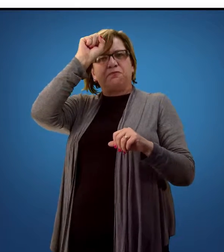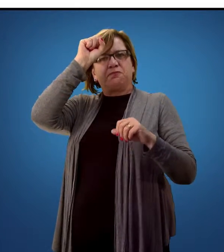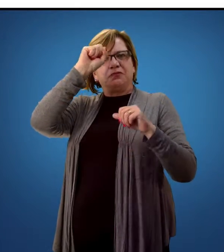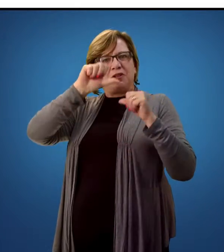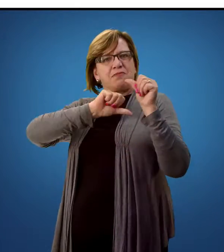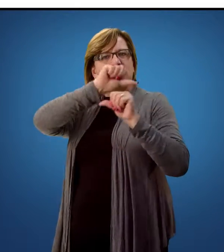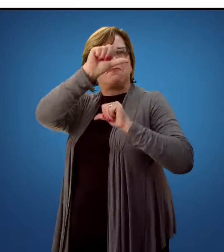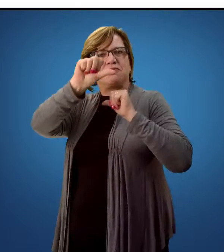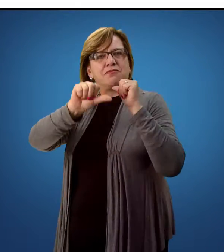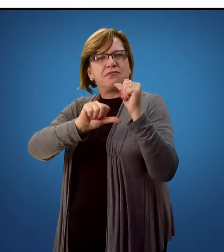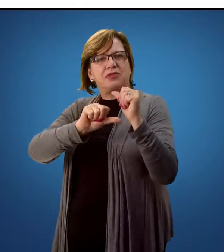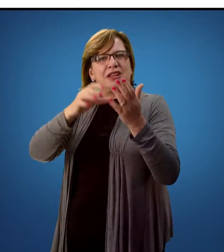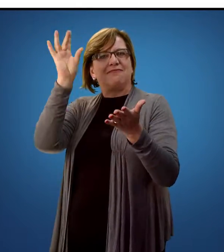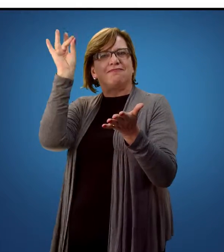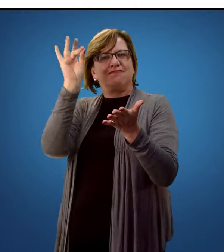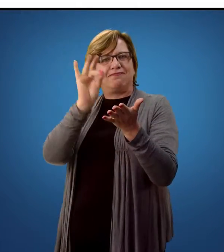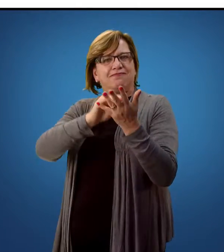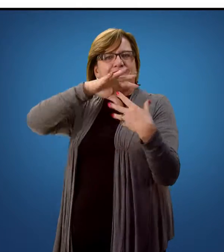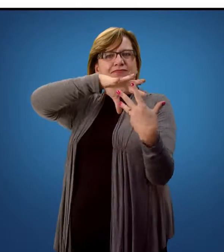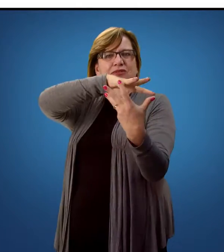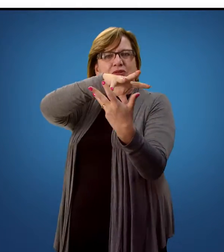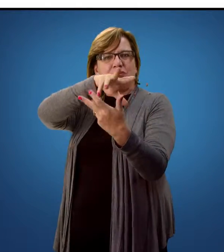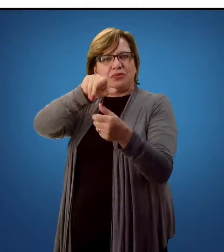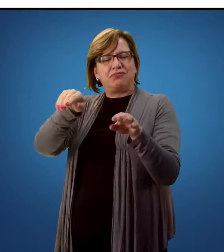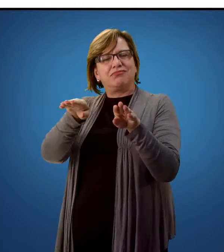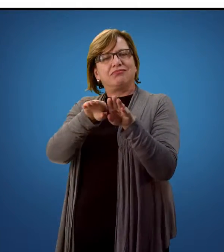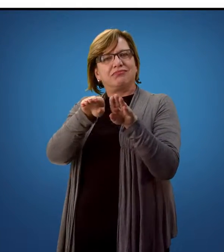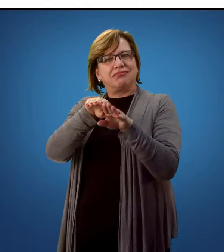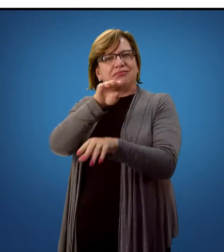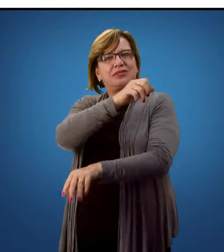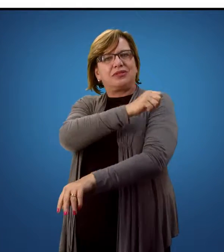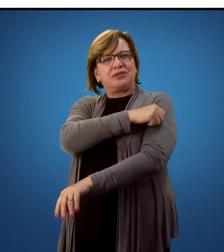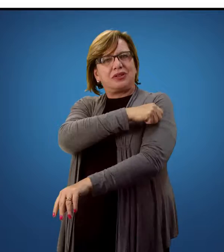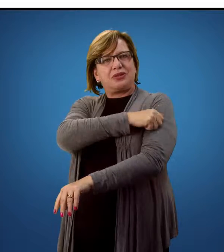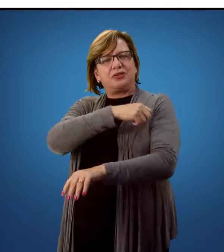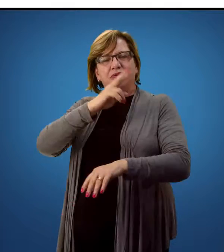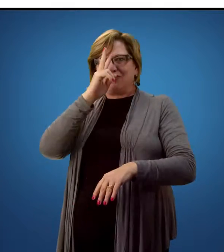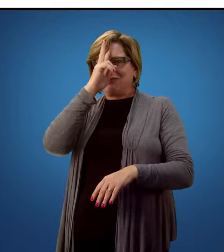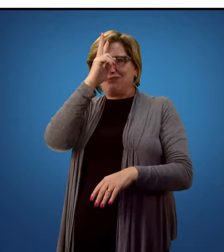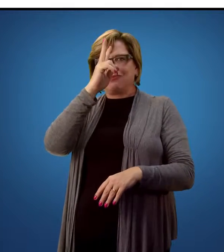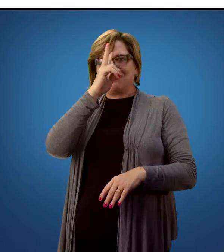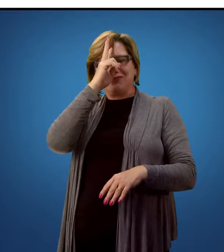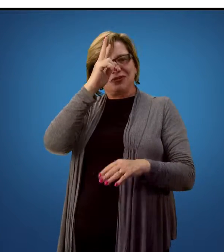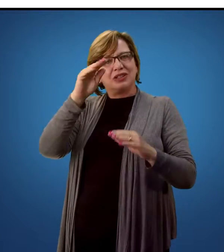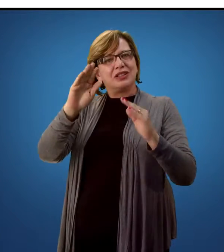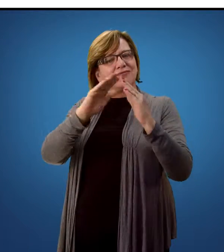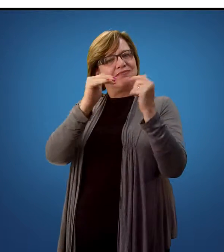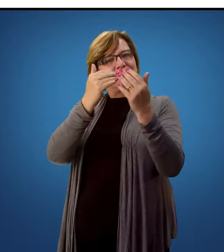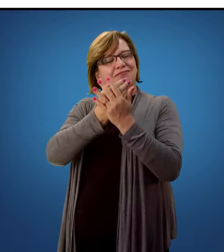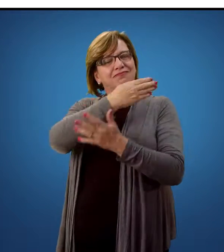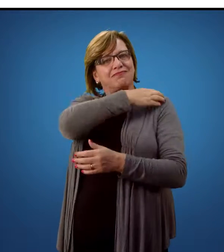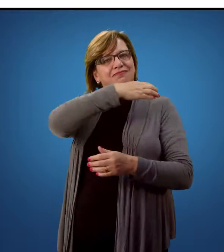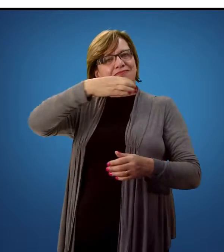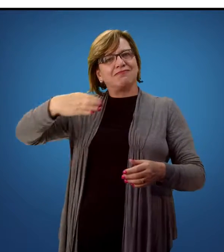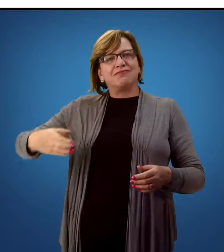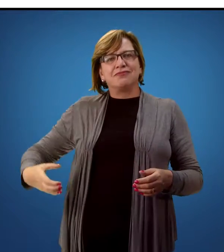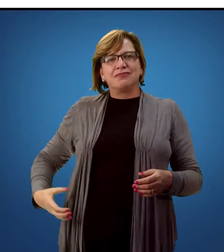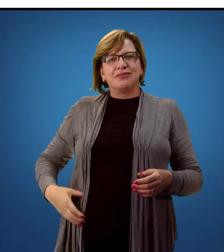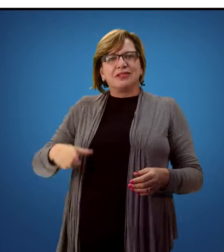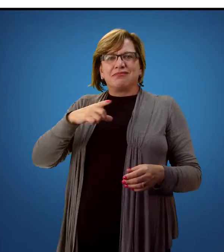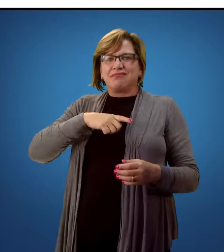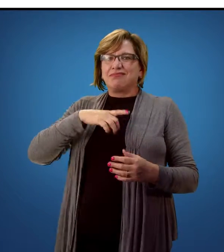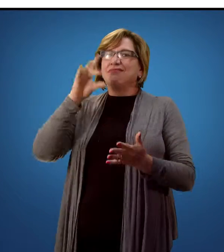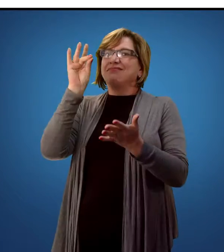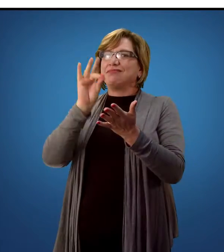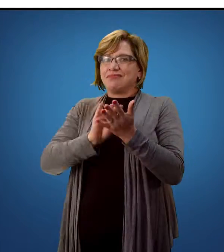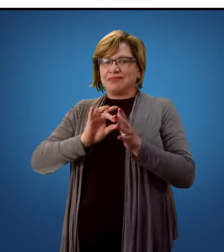transformar realmente a realidade principalmente os nossos alunos da do ensino médio das escolas públicas é que possui uma realidade